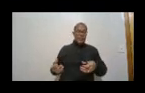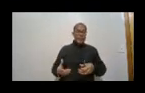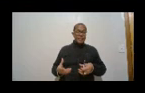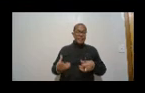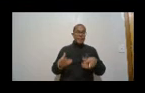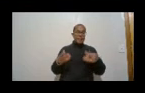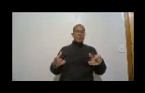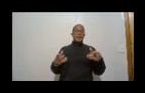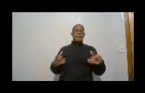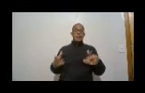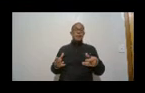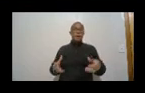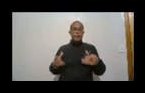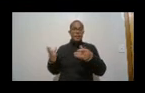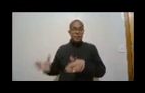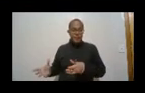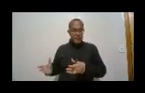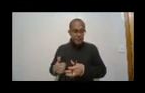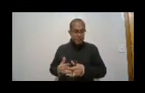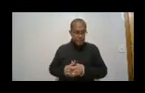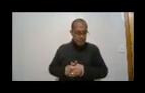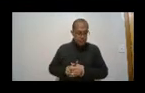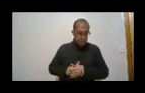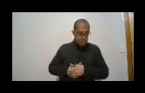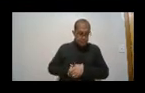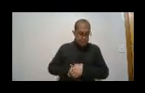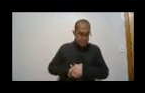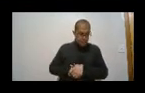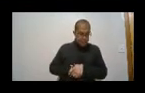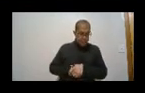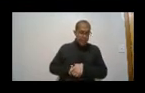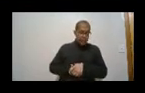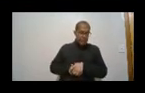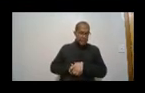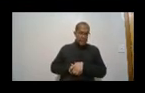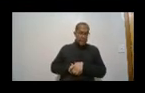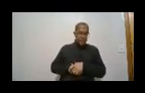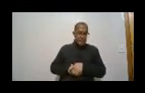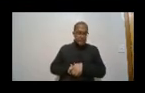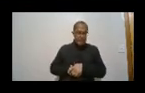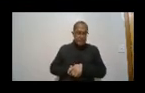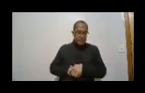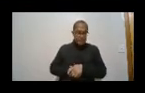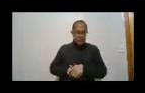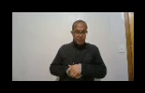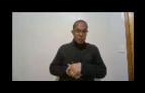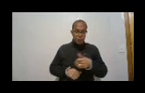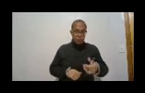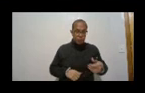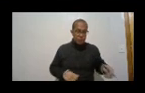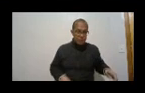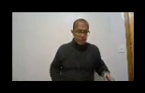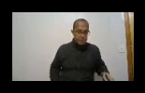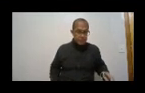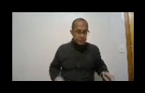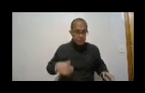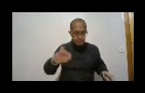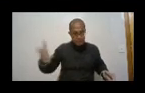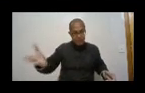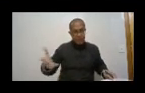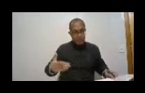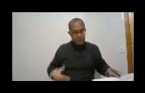ser eliminada, necessariamente não precisa passar por estas fases, pode ser que ela passe direto, e a gente já discutiu isso em